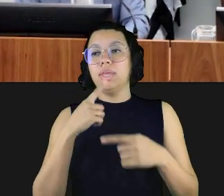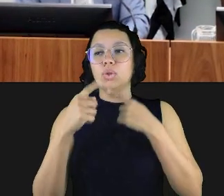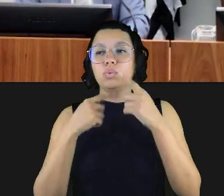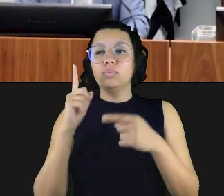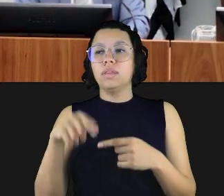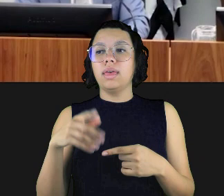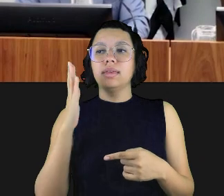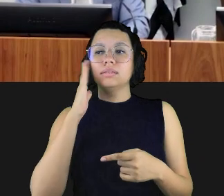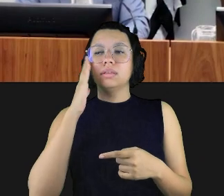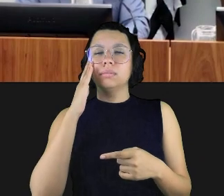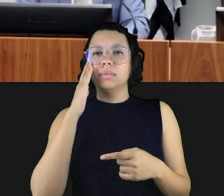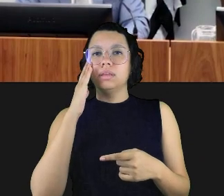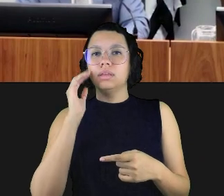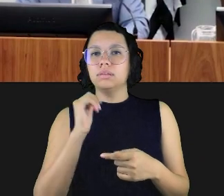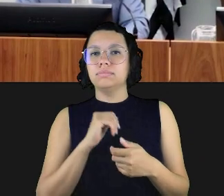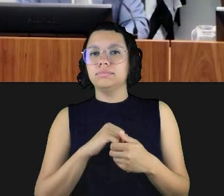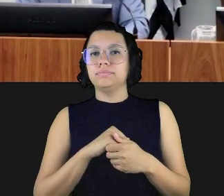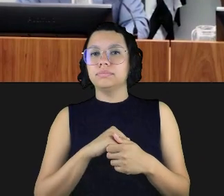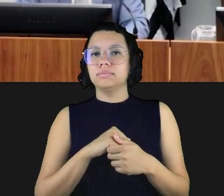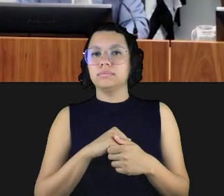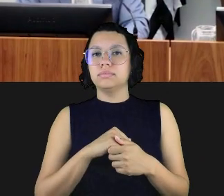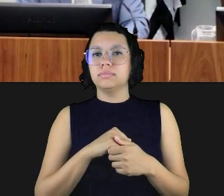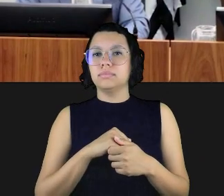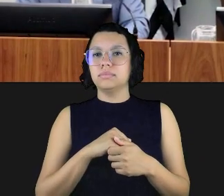que dentro das hipóteses que o tribunal